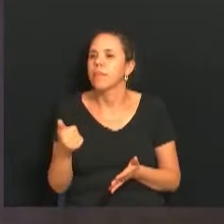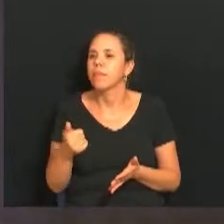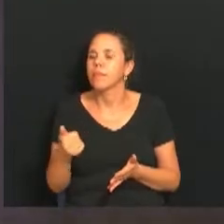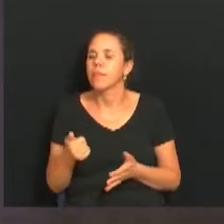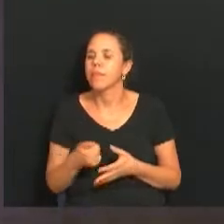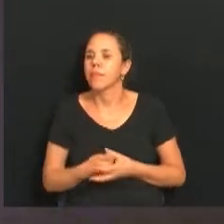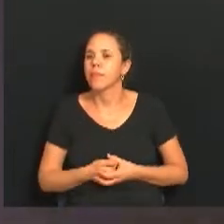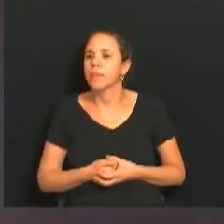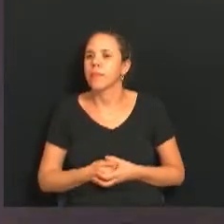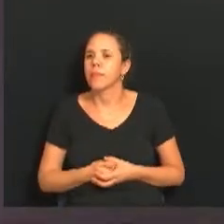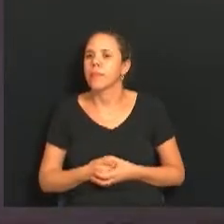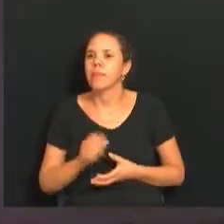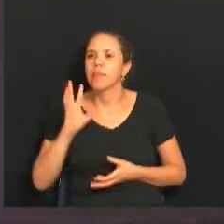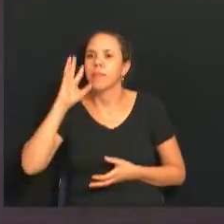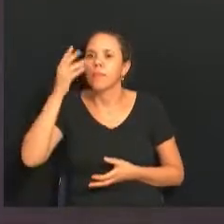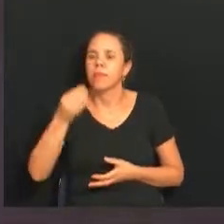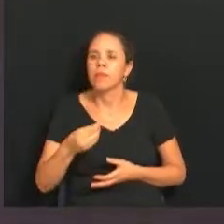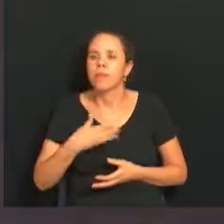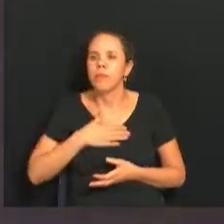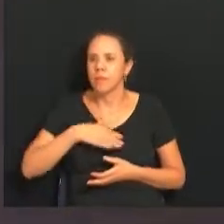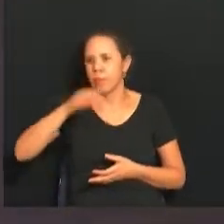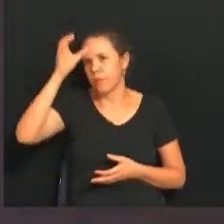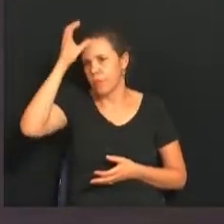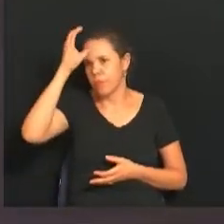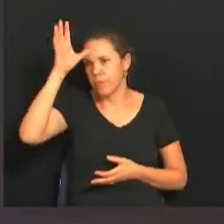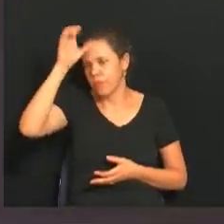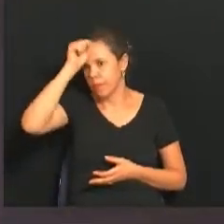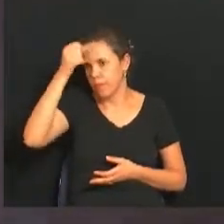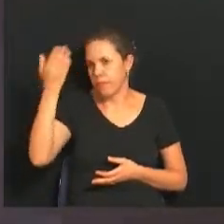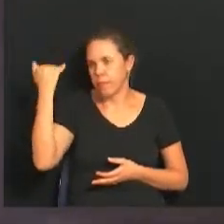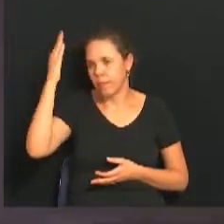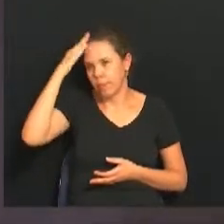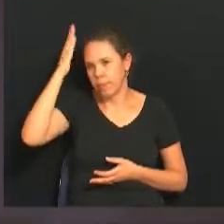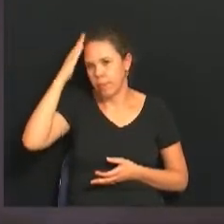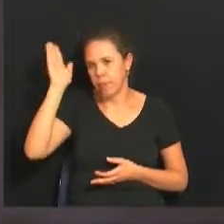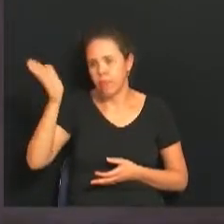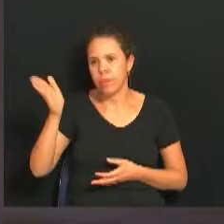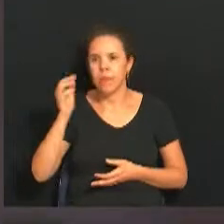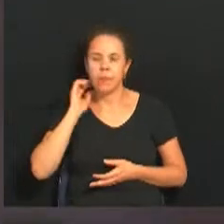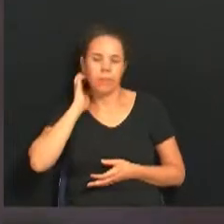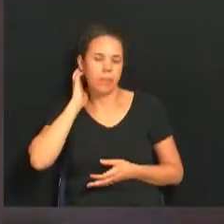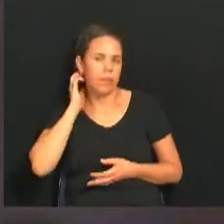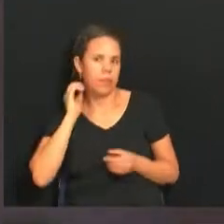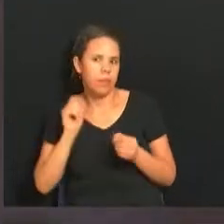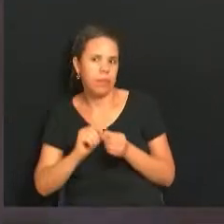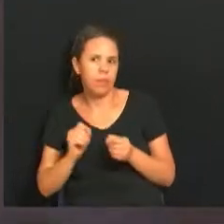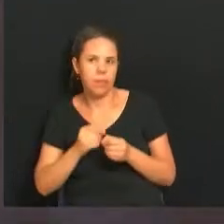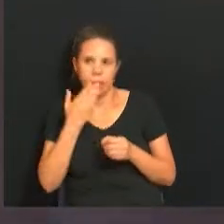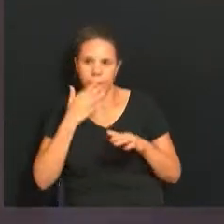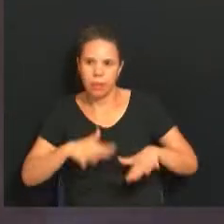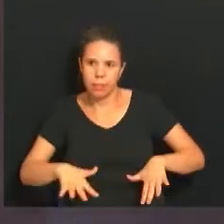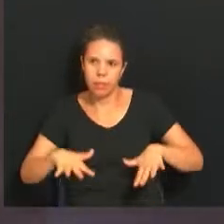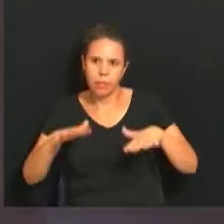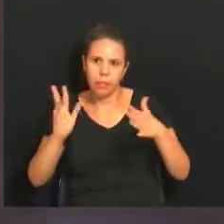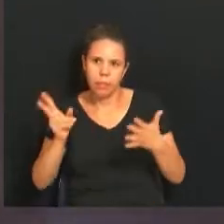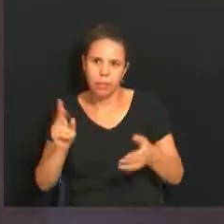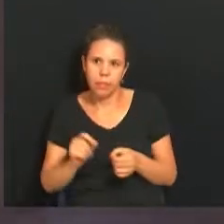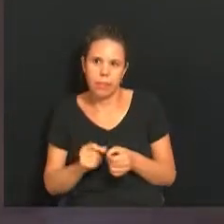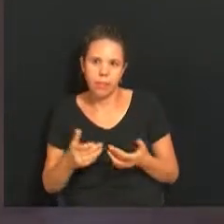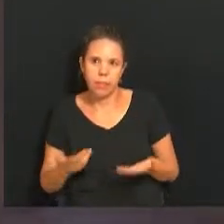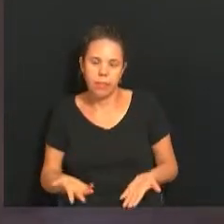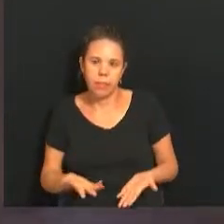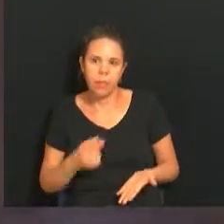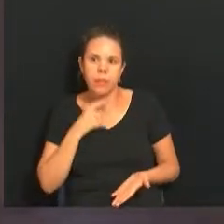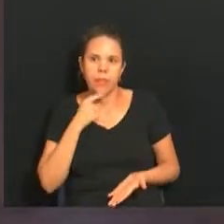eu entendo assim, um tio meu, aprendi isso com um tio meu, que isso lá no Paraná a gente já fazia isso, eu desde garotinho. Então, que ninguém é